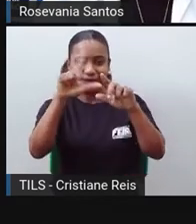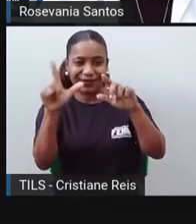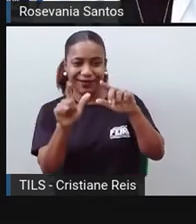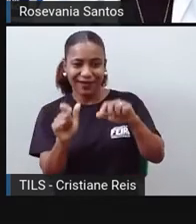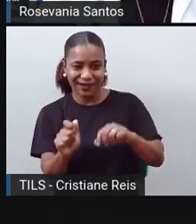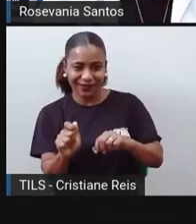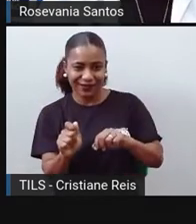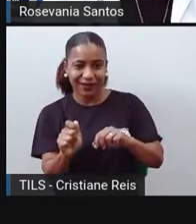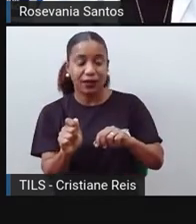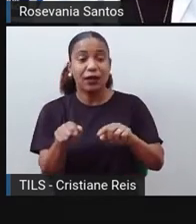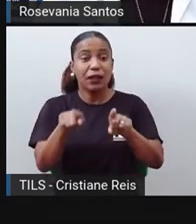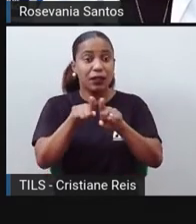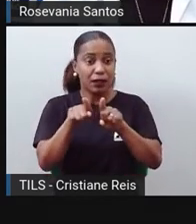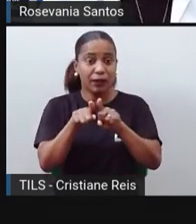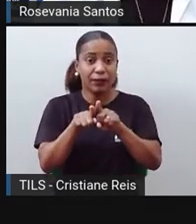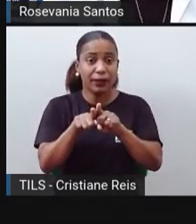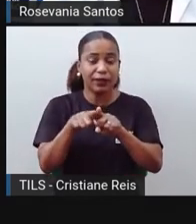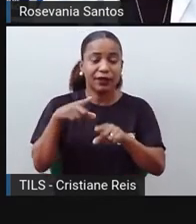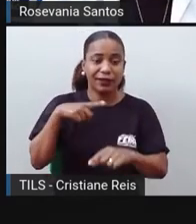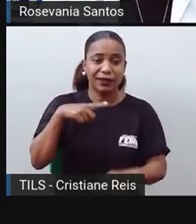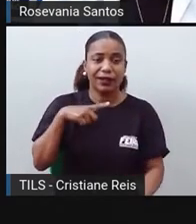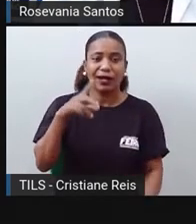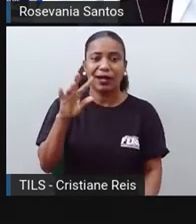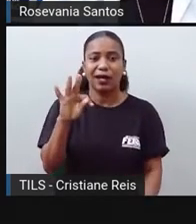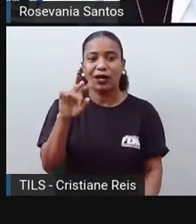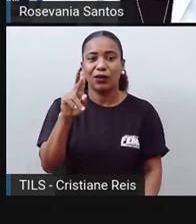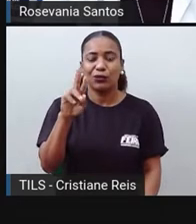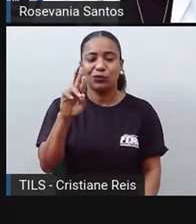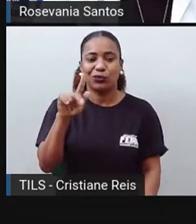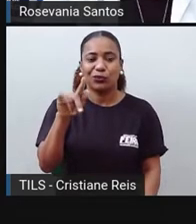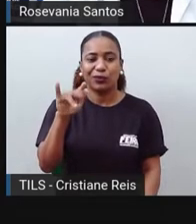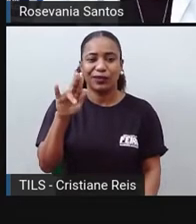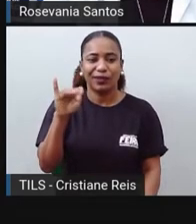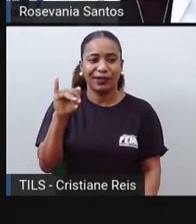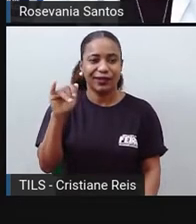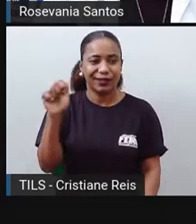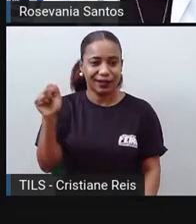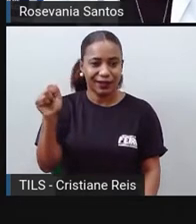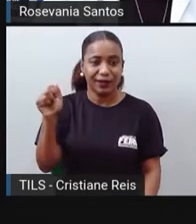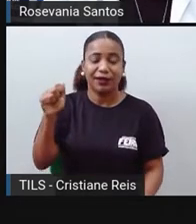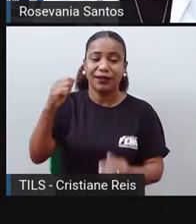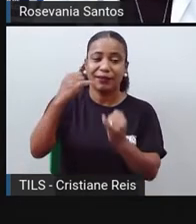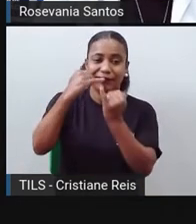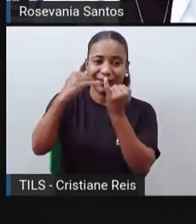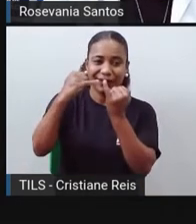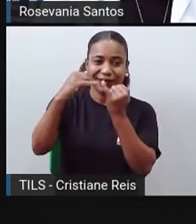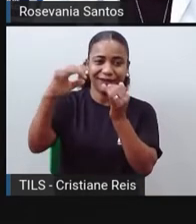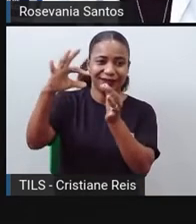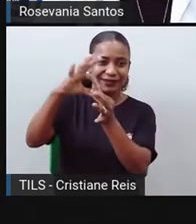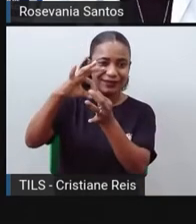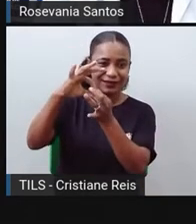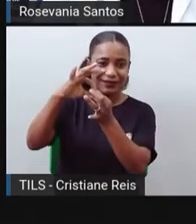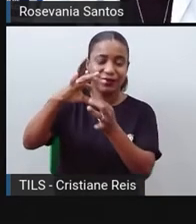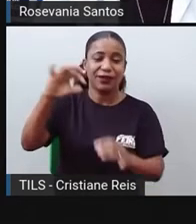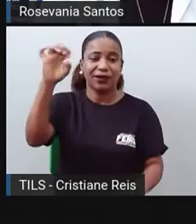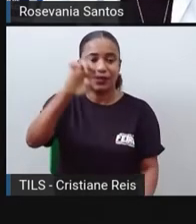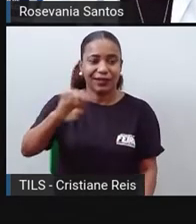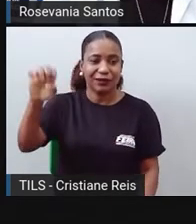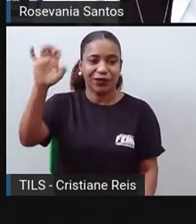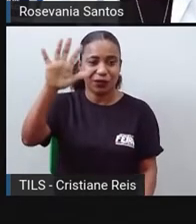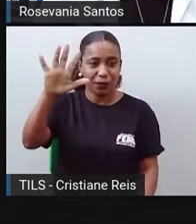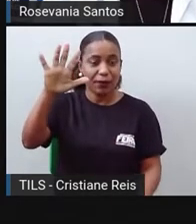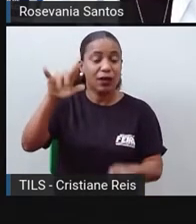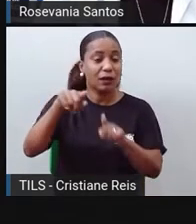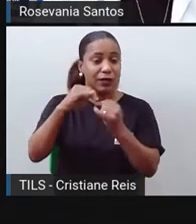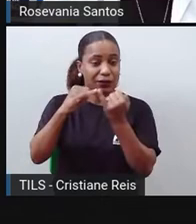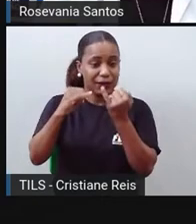a Turquia, como eu falei aqui anteriormente, né, que tem uma parte, né, na Europa e a outra parte na Ásia, e é esse pedacinho aqui,